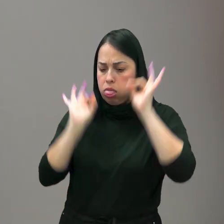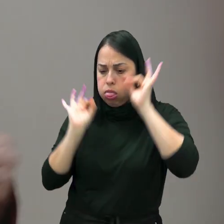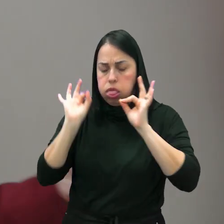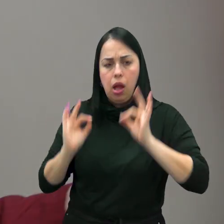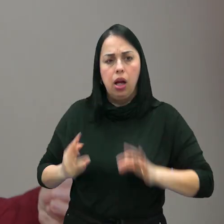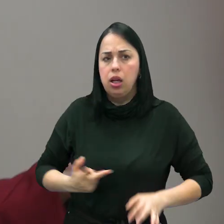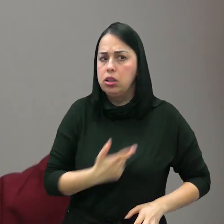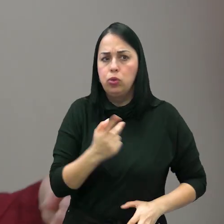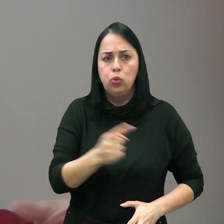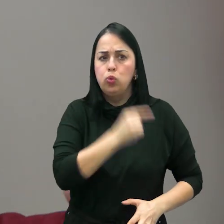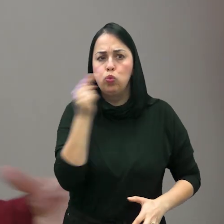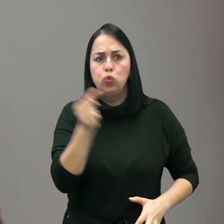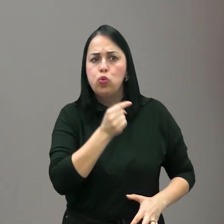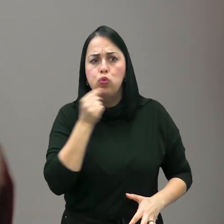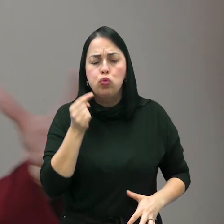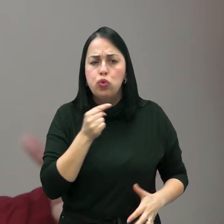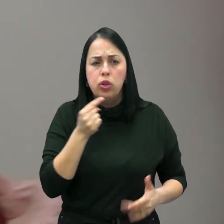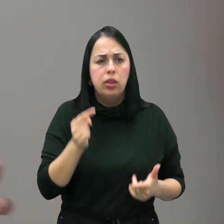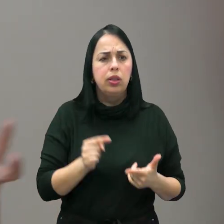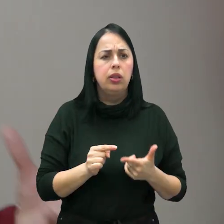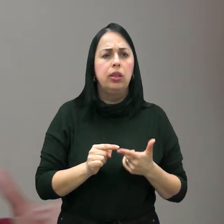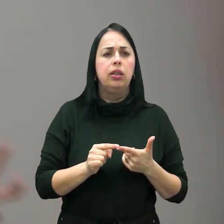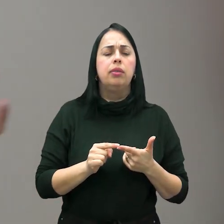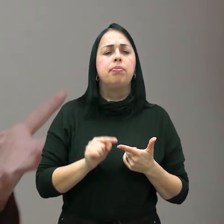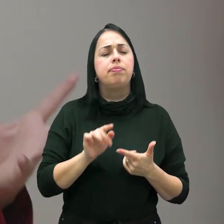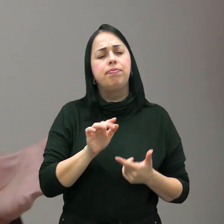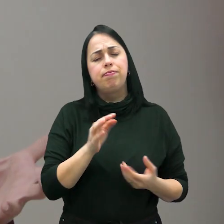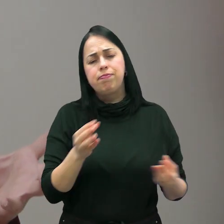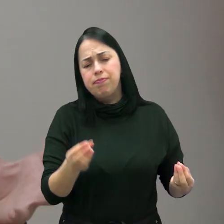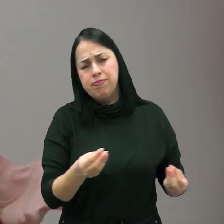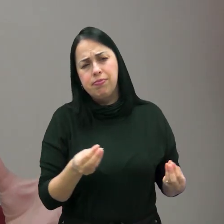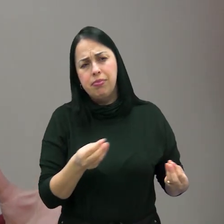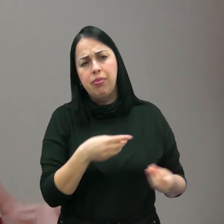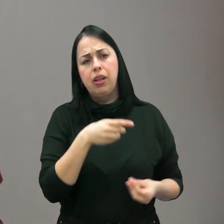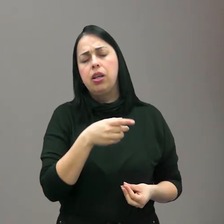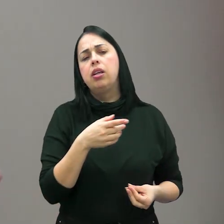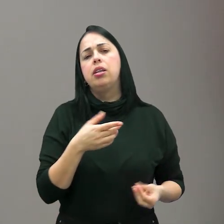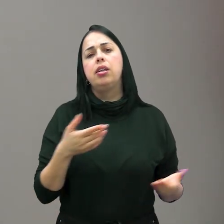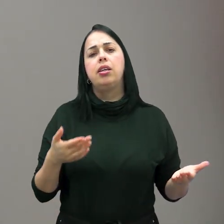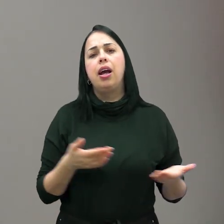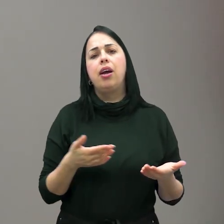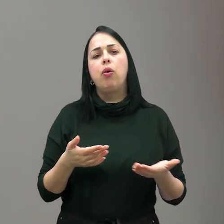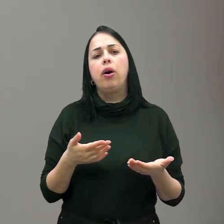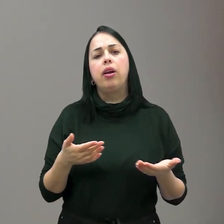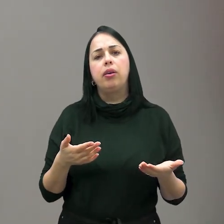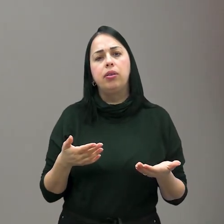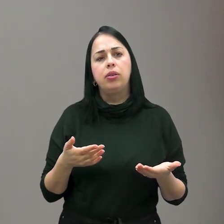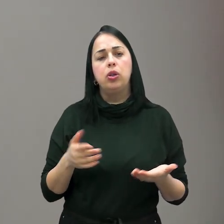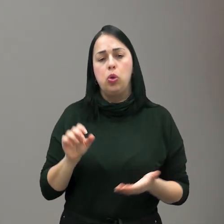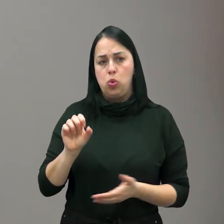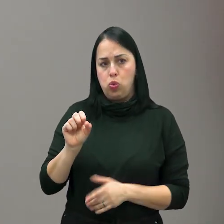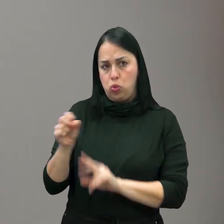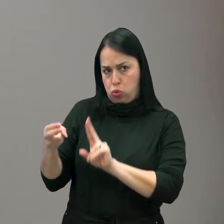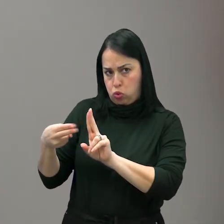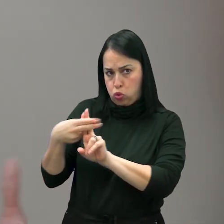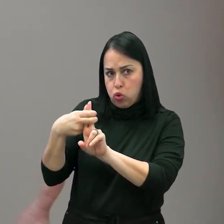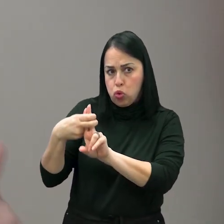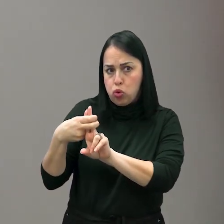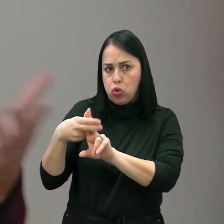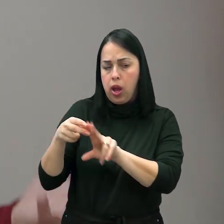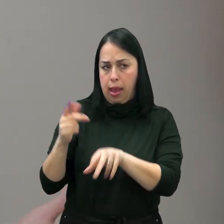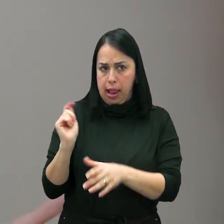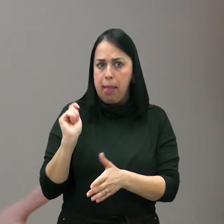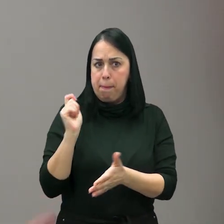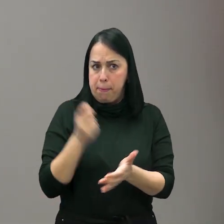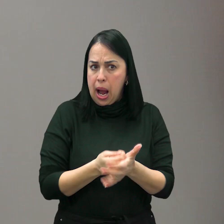vezes, fazer alguma cirurgia reparadora. Como que a gente está nesse sentido? O SUS, que